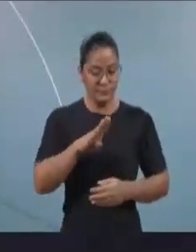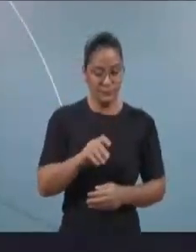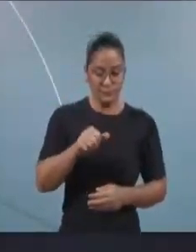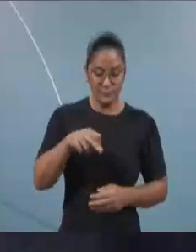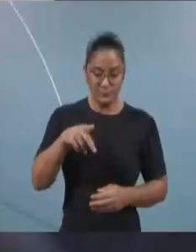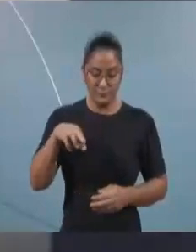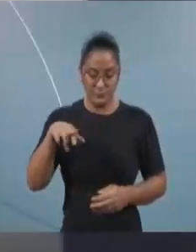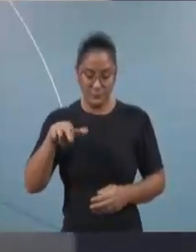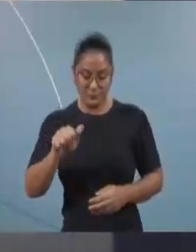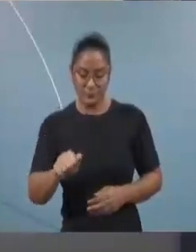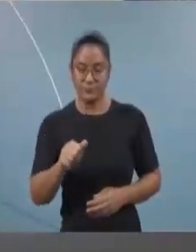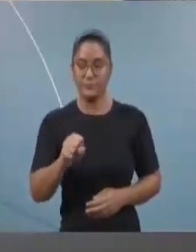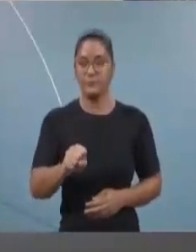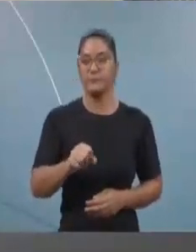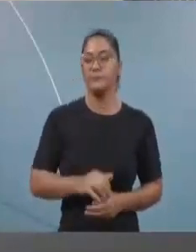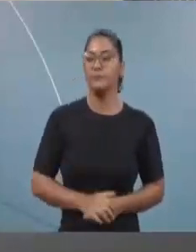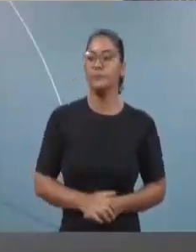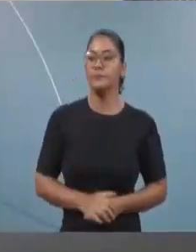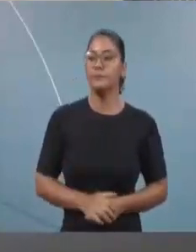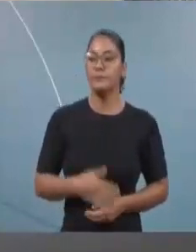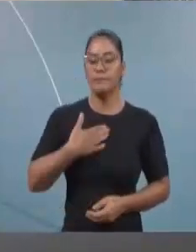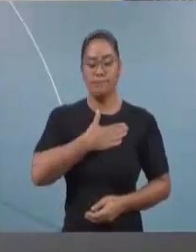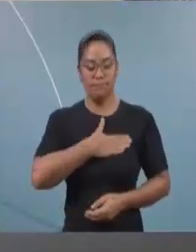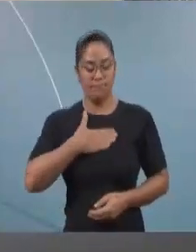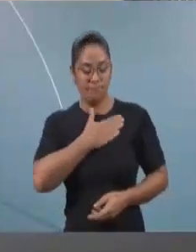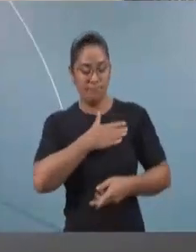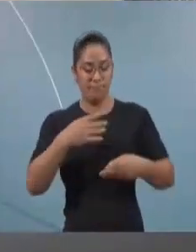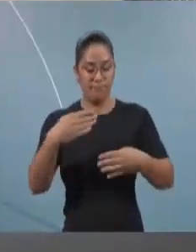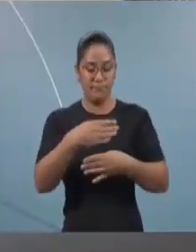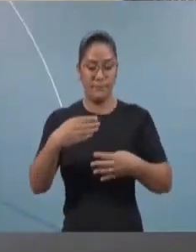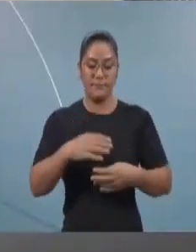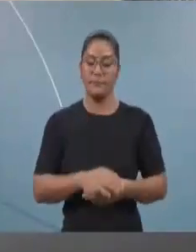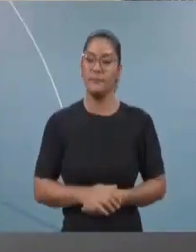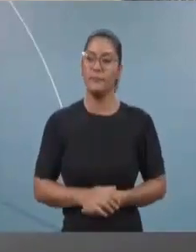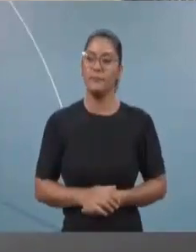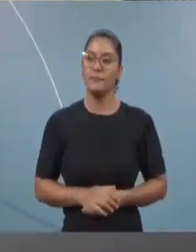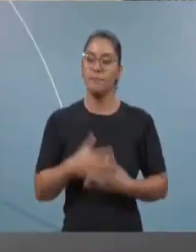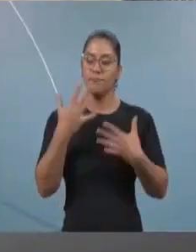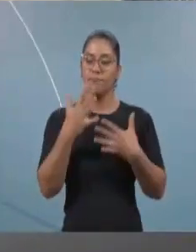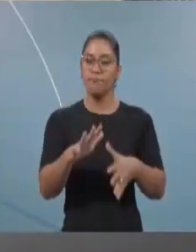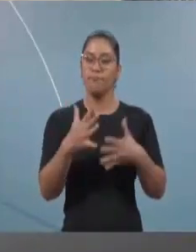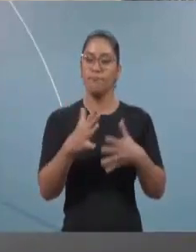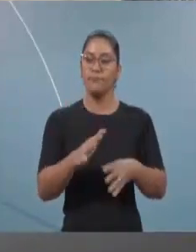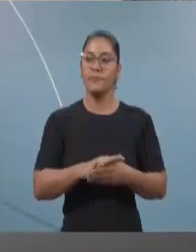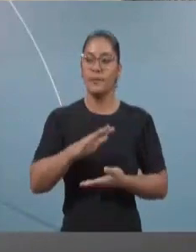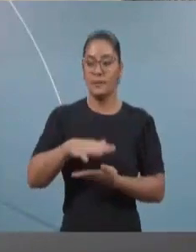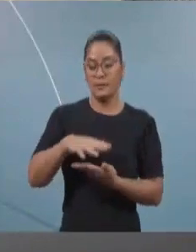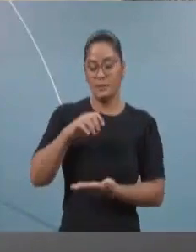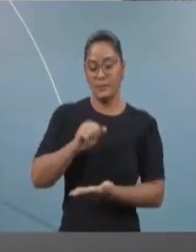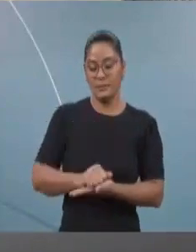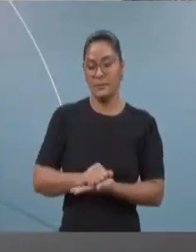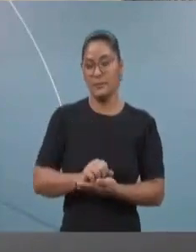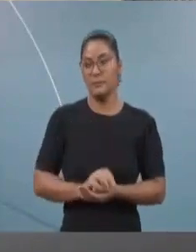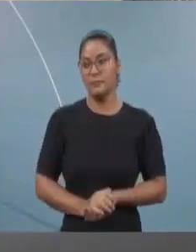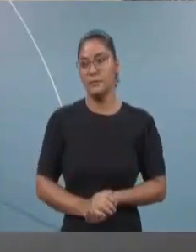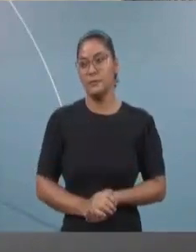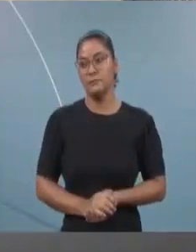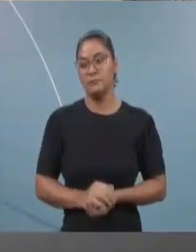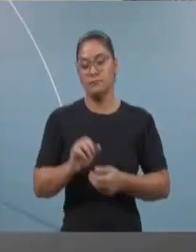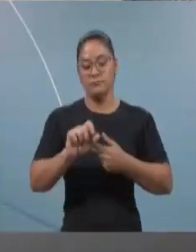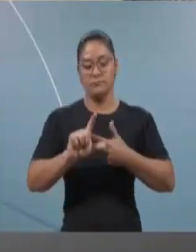bordadeiras da nossa querida timba Batista os nossos Parabéns o registro na casa